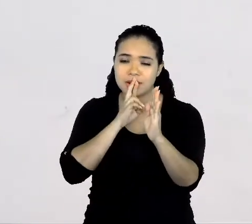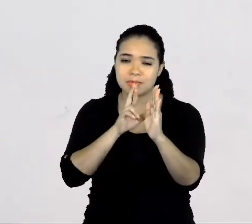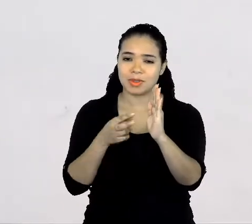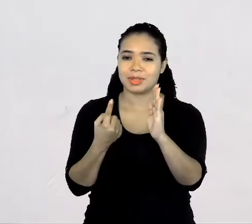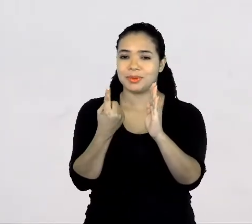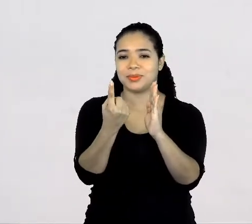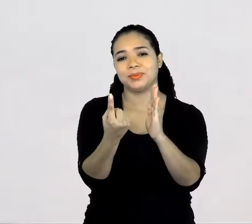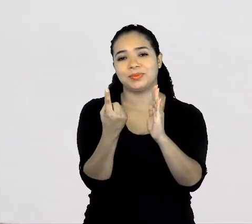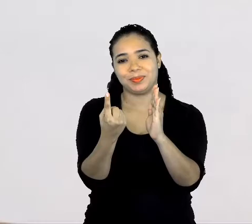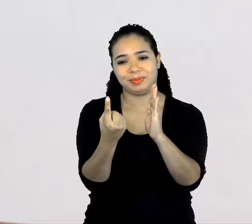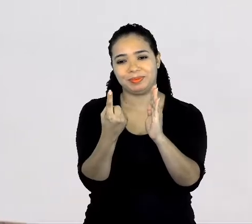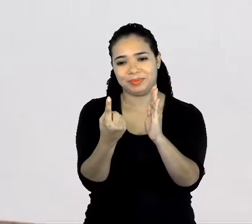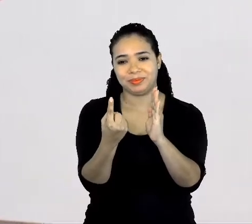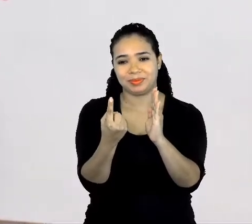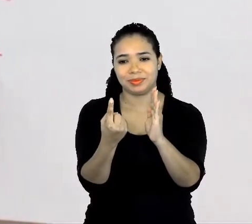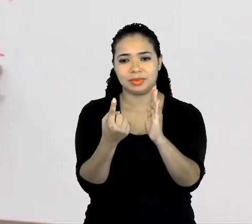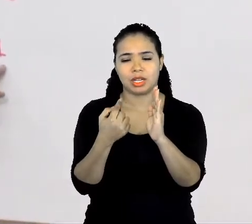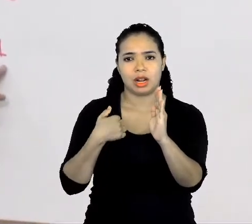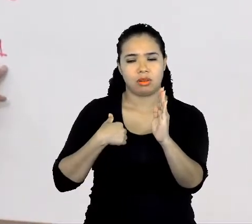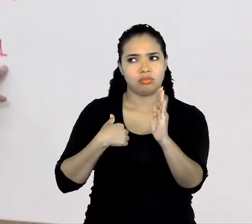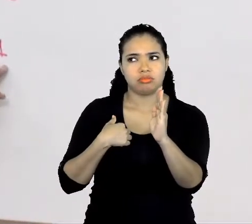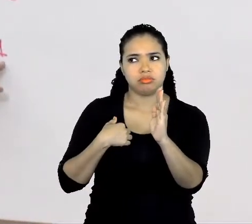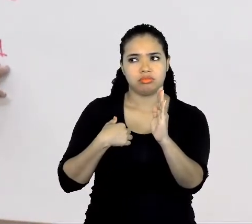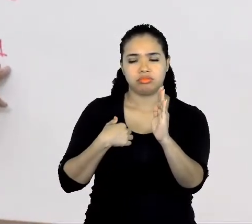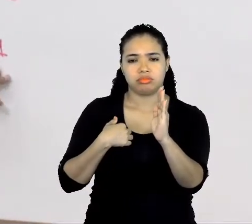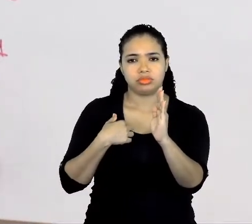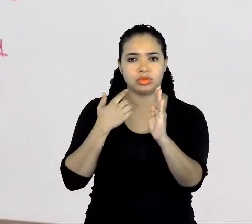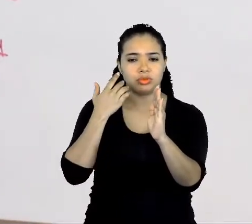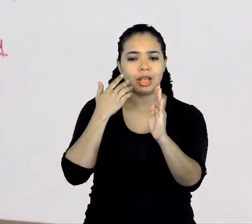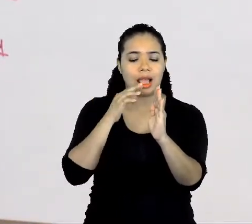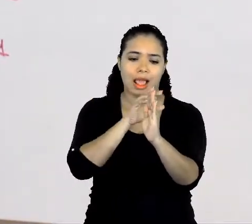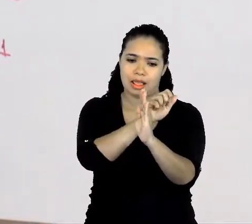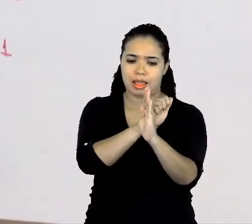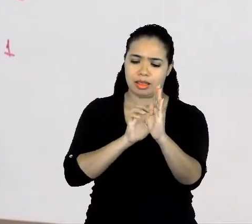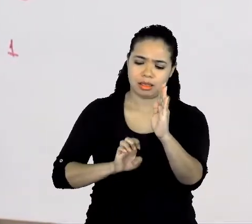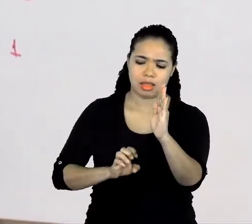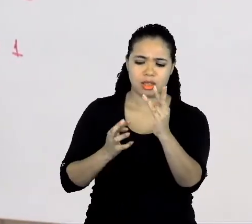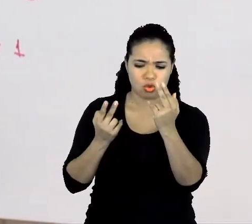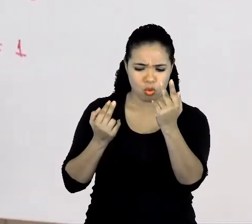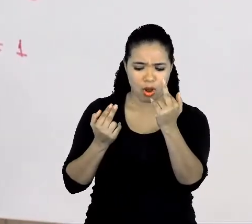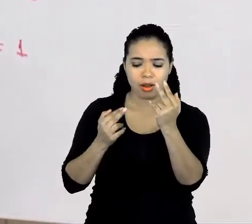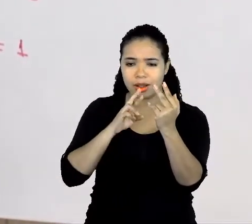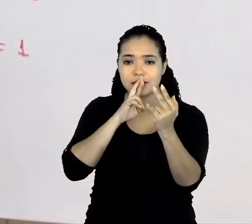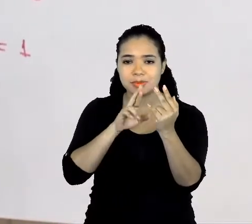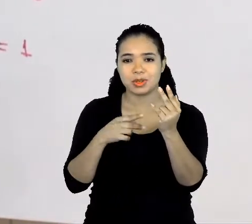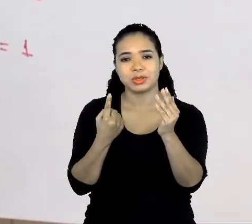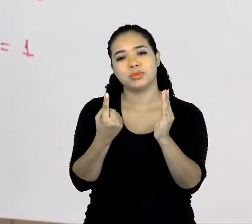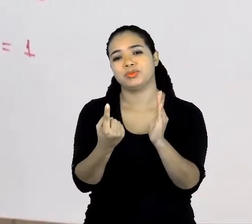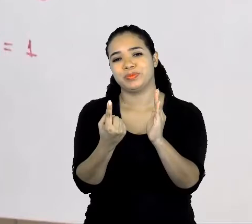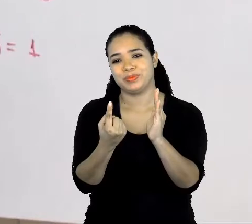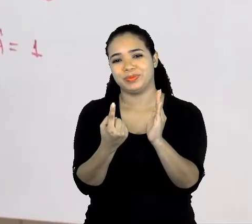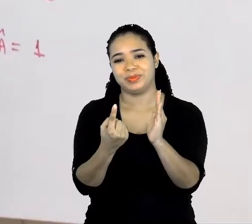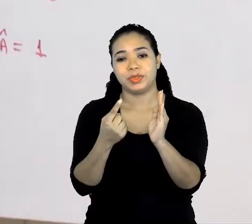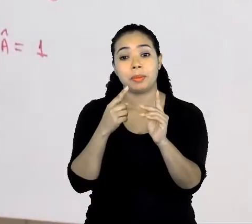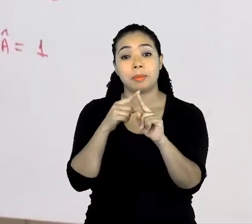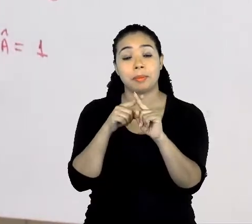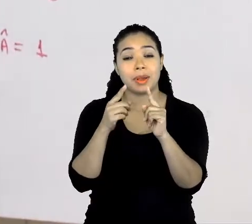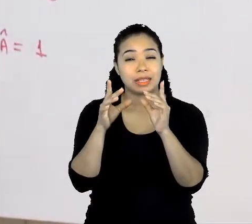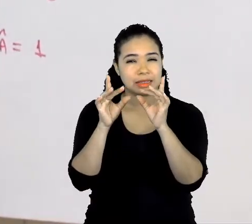Então, ainda que eu não tenha trabalhado com números, eu cheguei que a tangente é 1. Mas eu vou chamar a atenção de vocês para um outro detalhe, olha só que